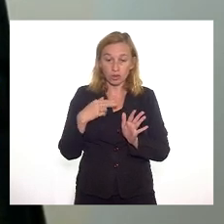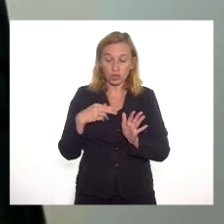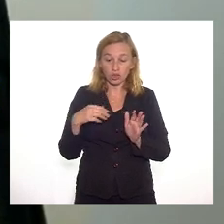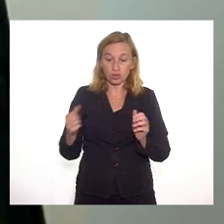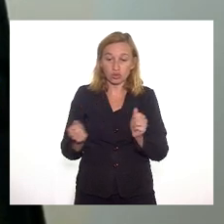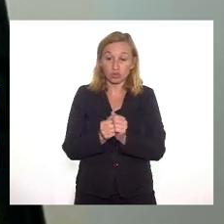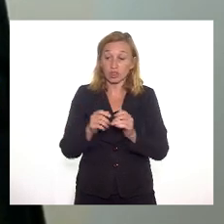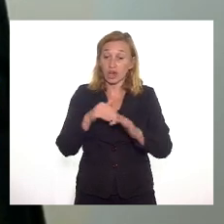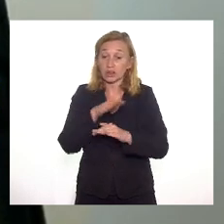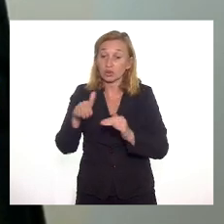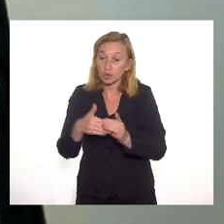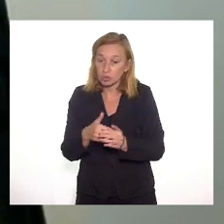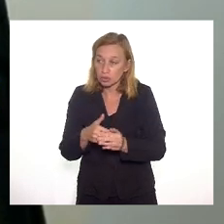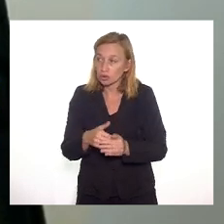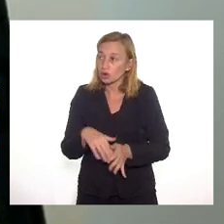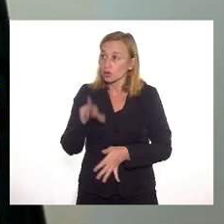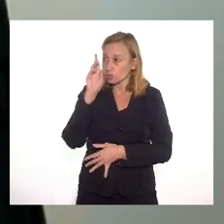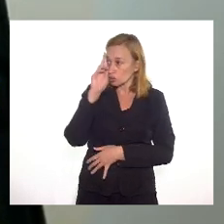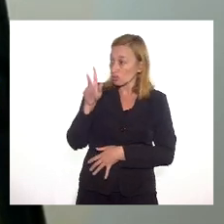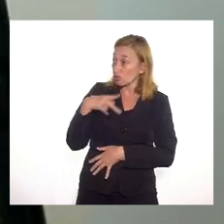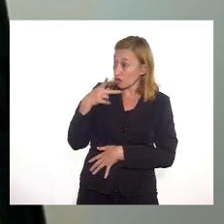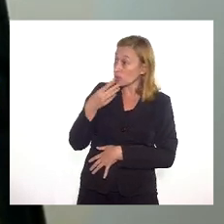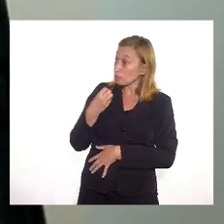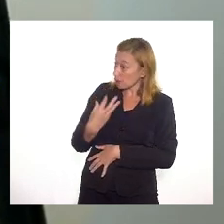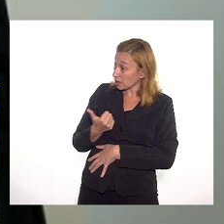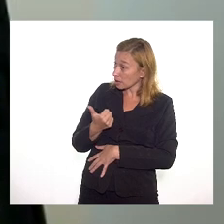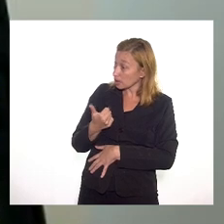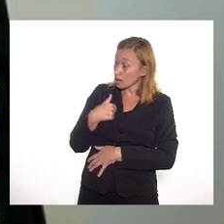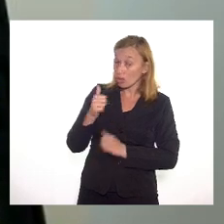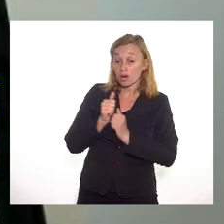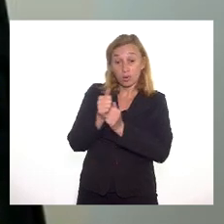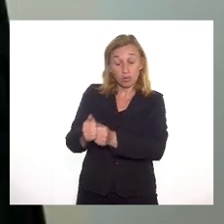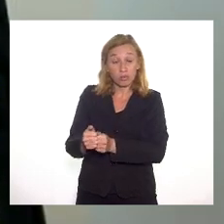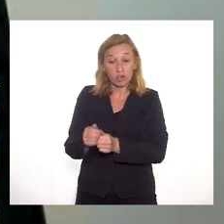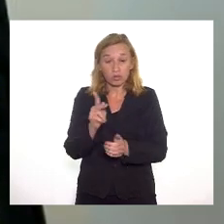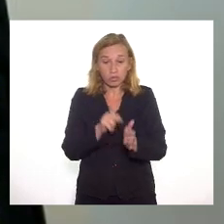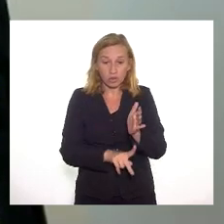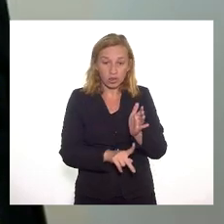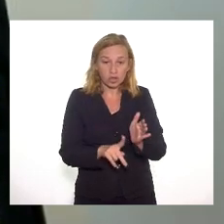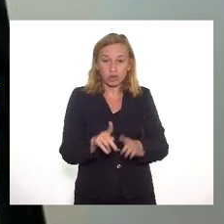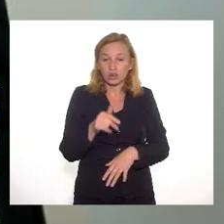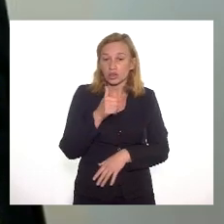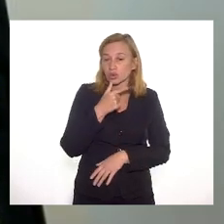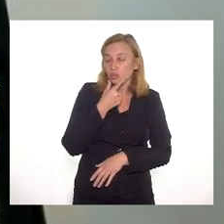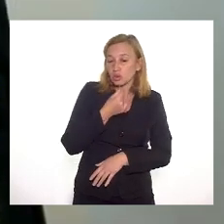aí com muita propriedade. Eu acompanho um projeto de Meninos da Maré,